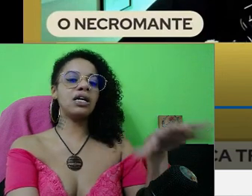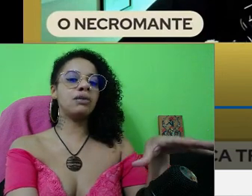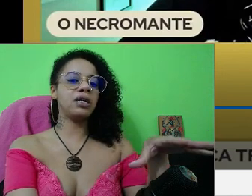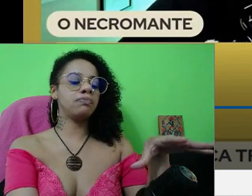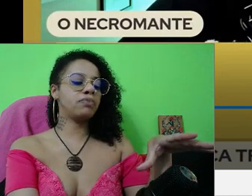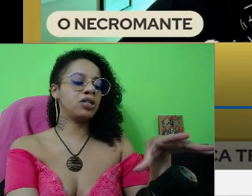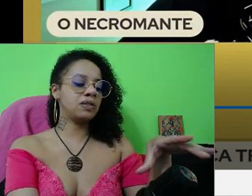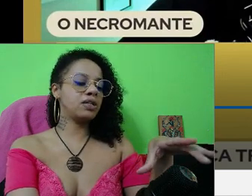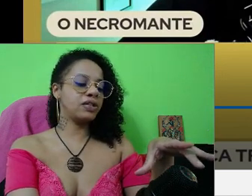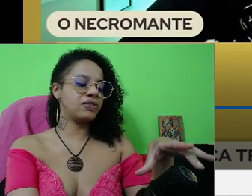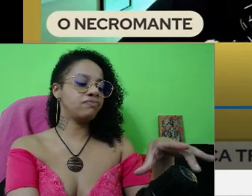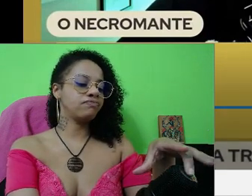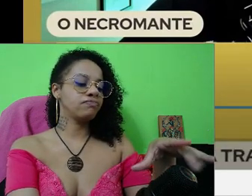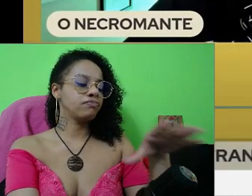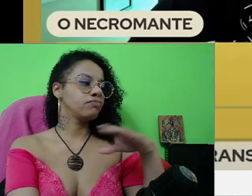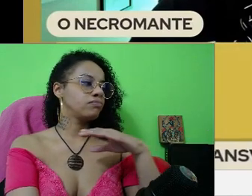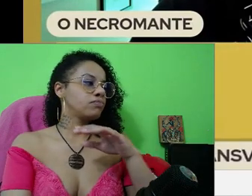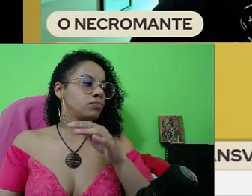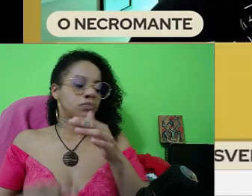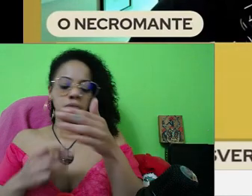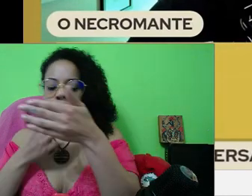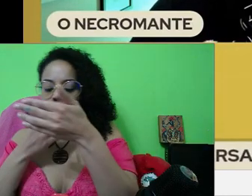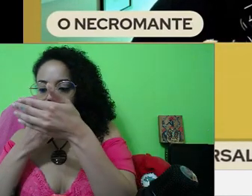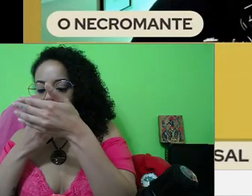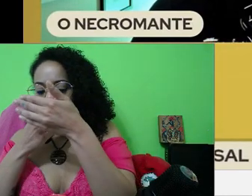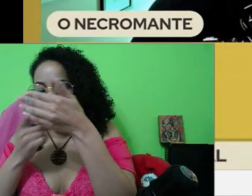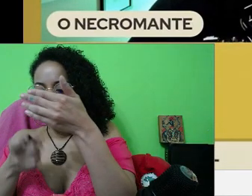eu estou fora da câmera pode ter certeza